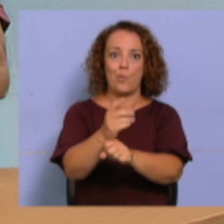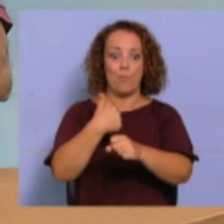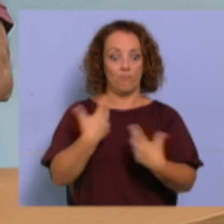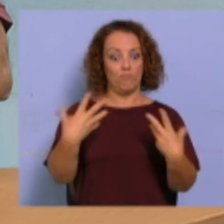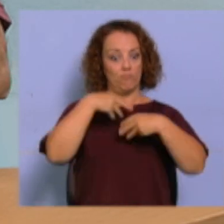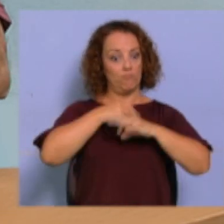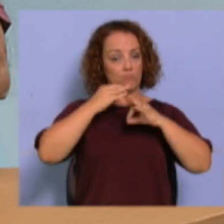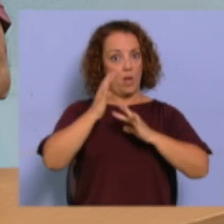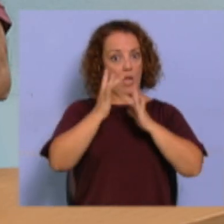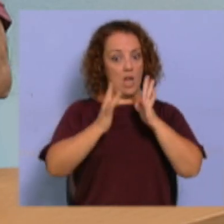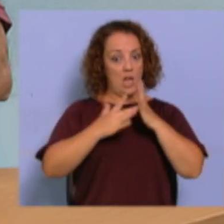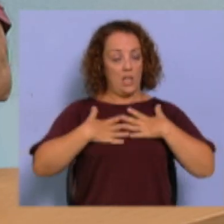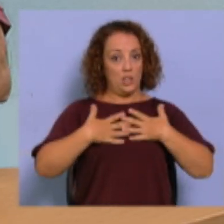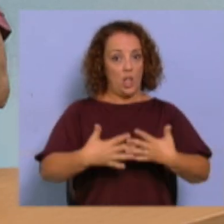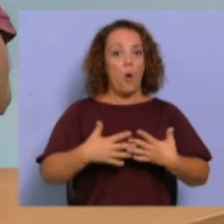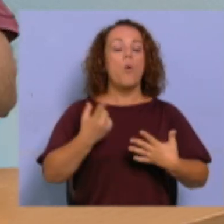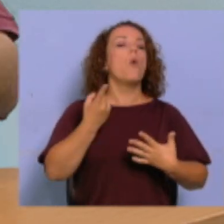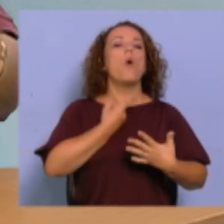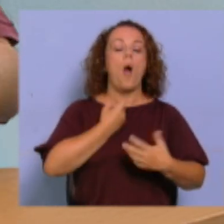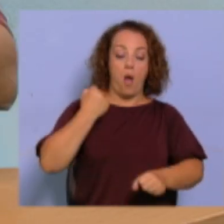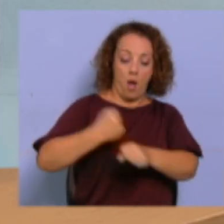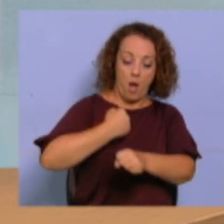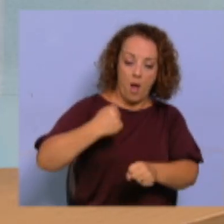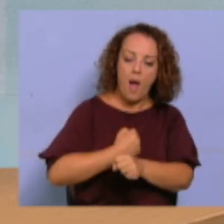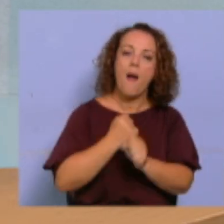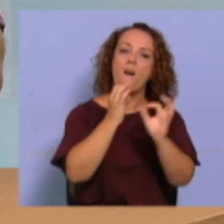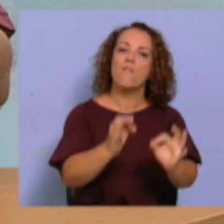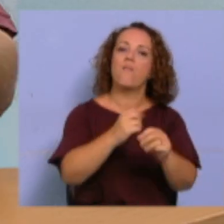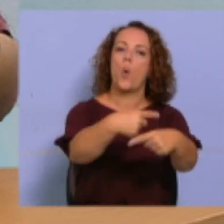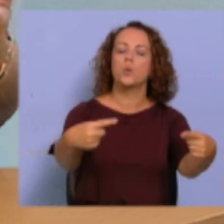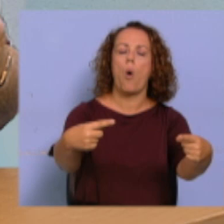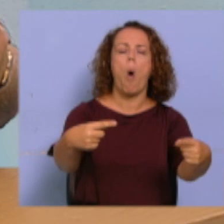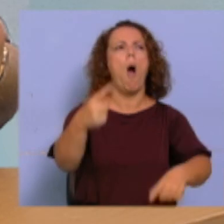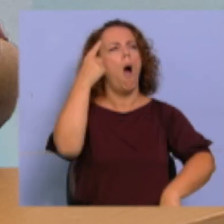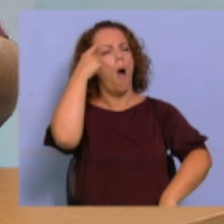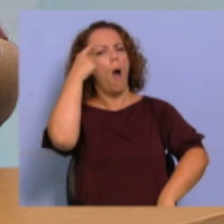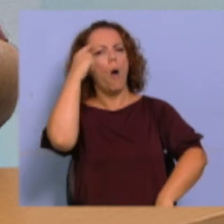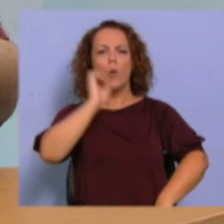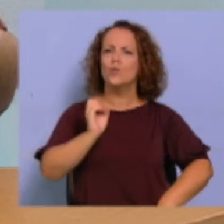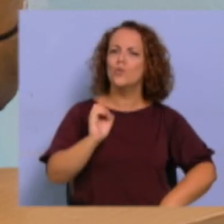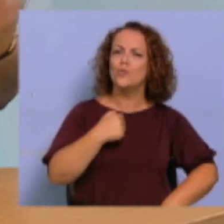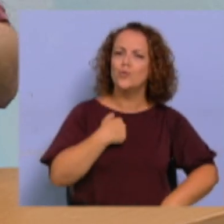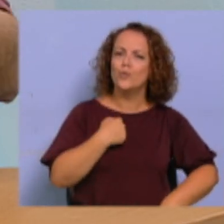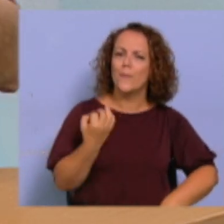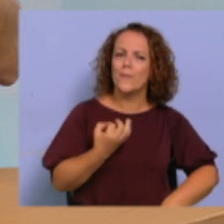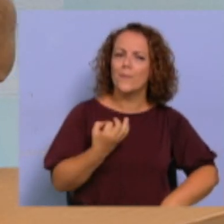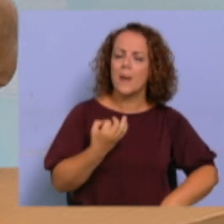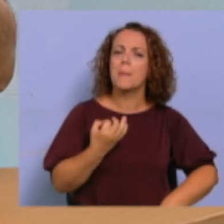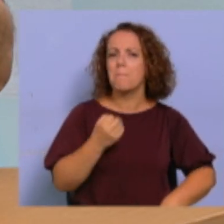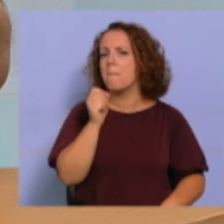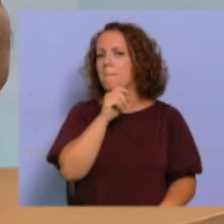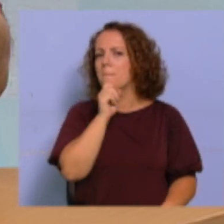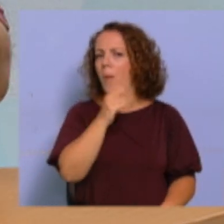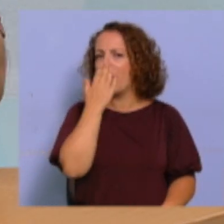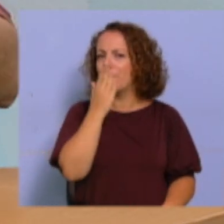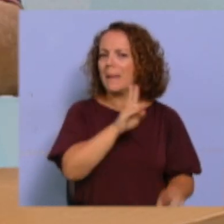é obras de serviço aos outros. Portanto, lá está, olha, eu não tinha pensado nisso, mas quer dizer, realmente pode haver assim uma